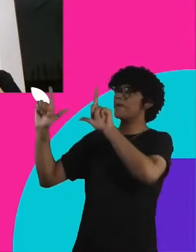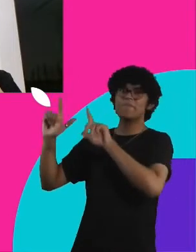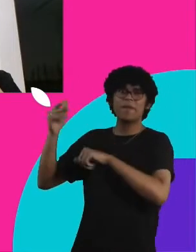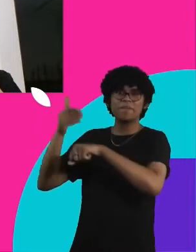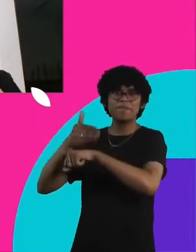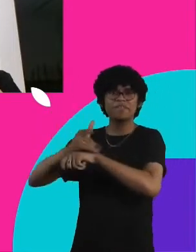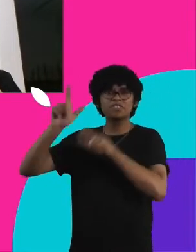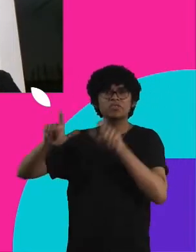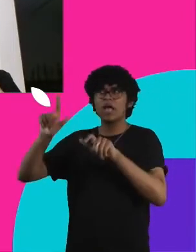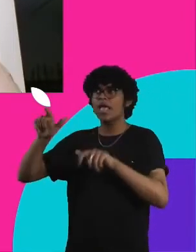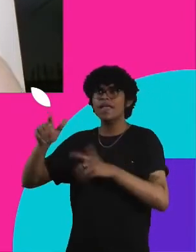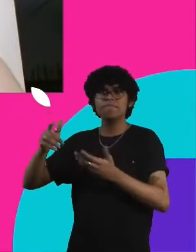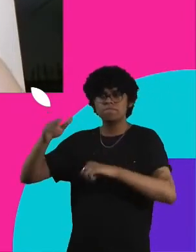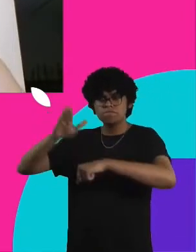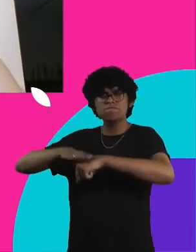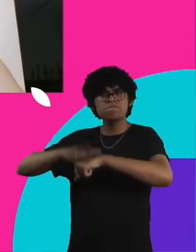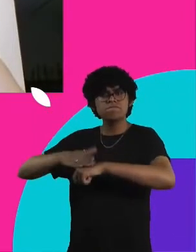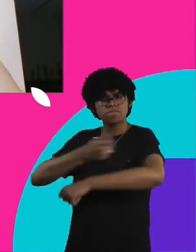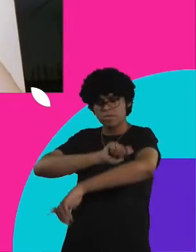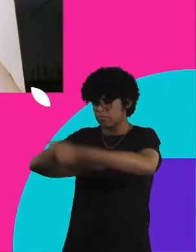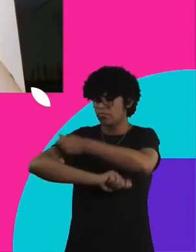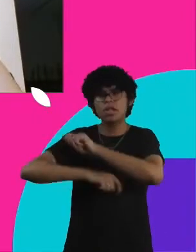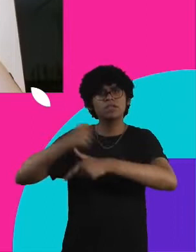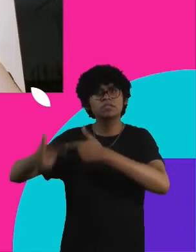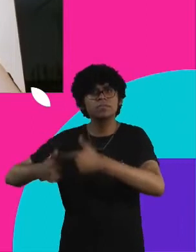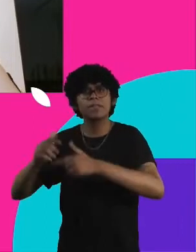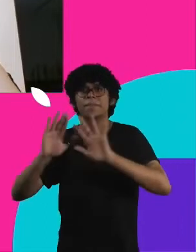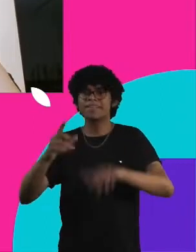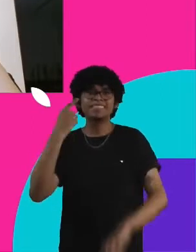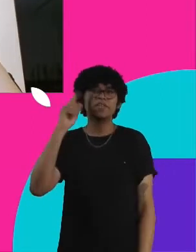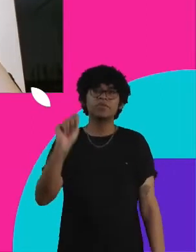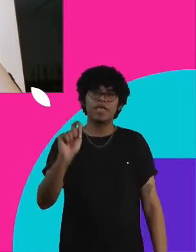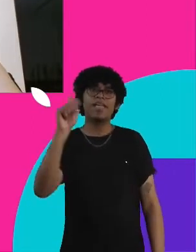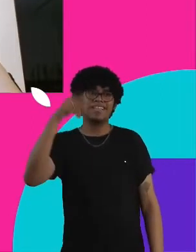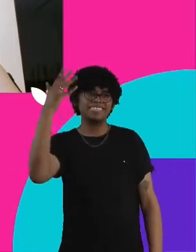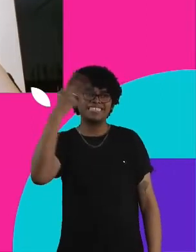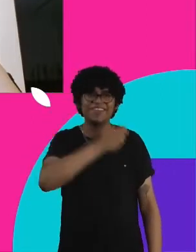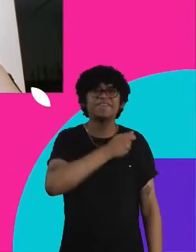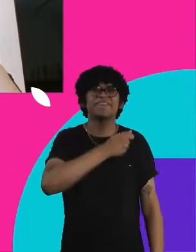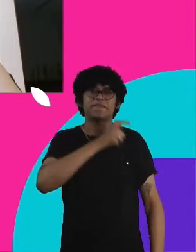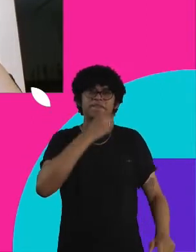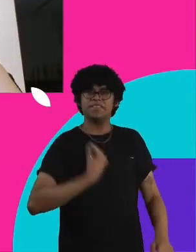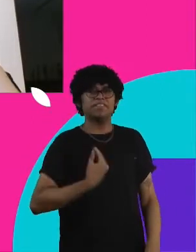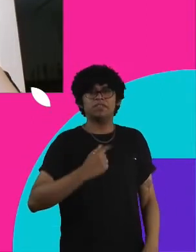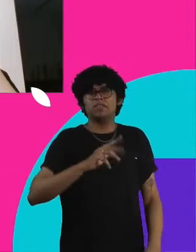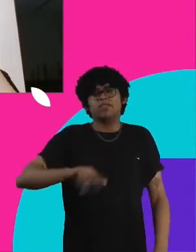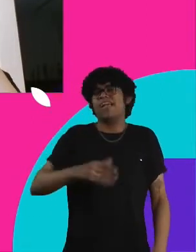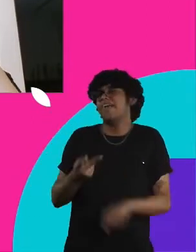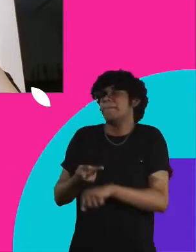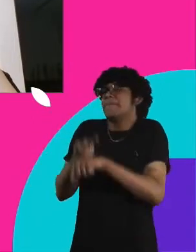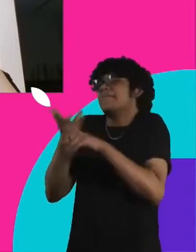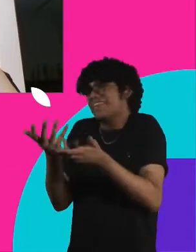case global, mas eu acho que a ideia, né, sempre foi salvar vidas, assim, não era sobre ganhar prêmio, não era sobre visibilidade, era